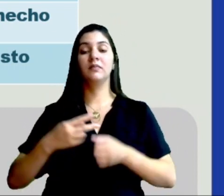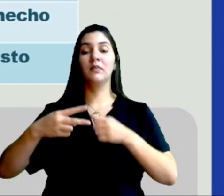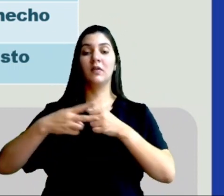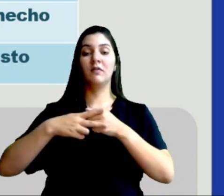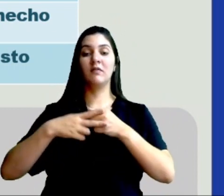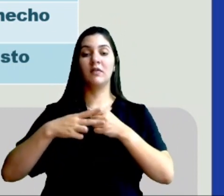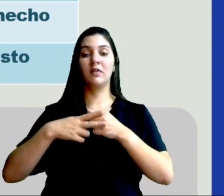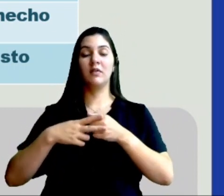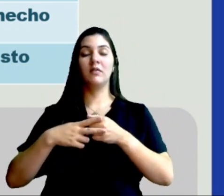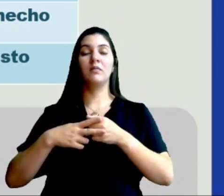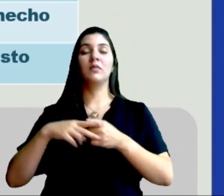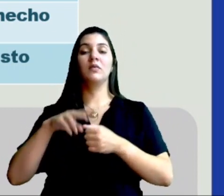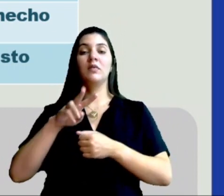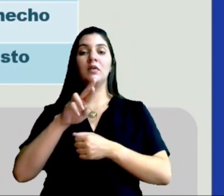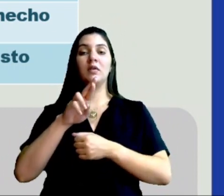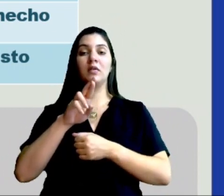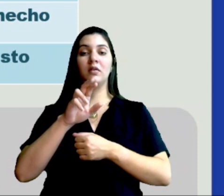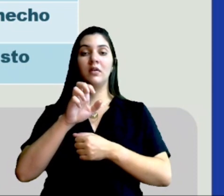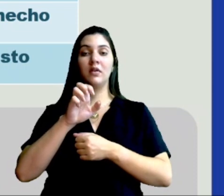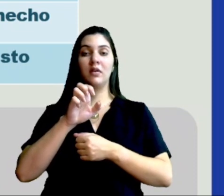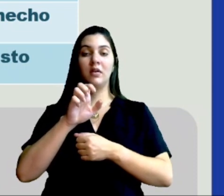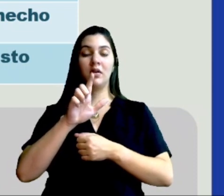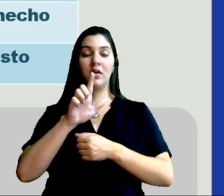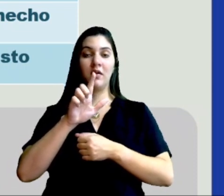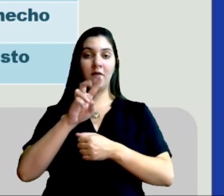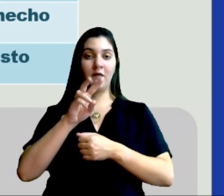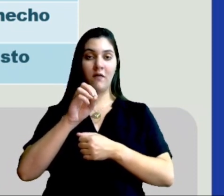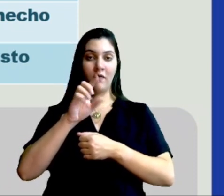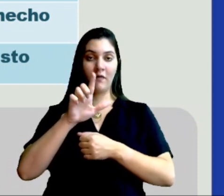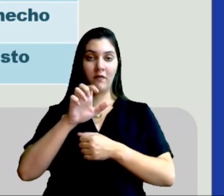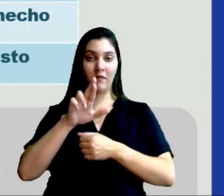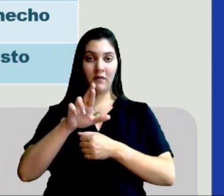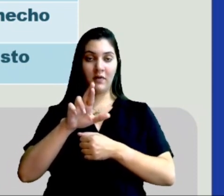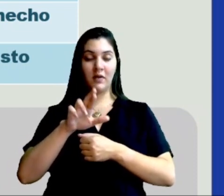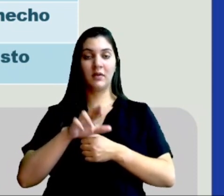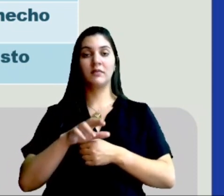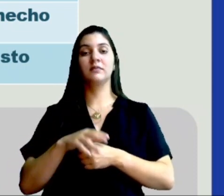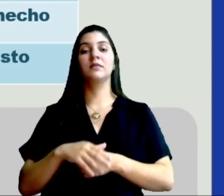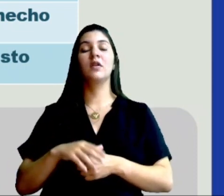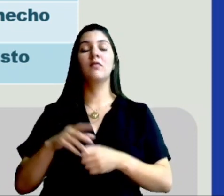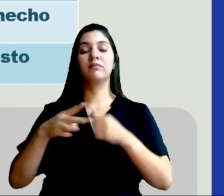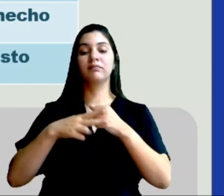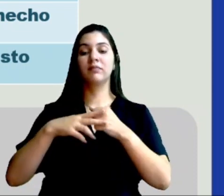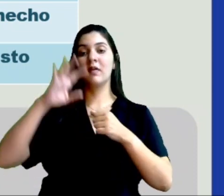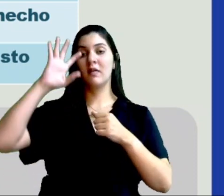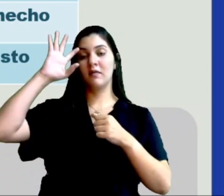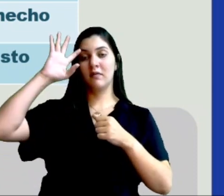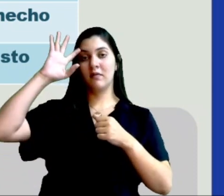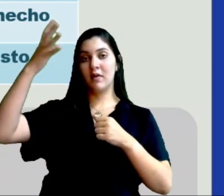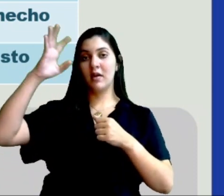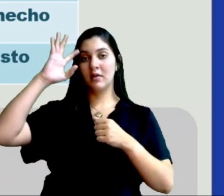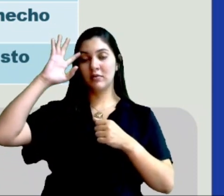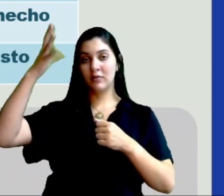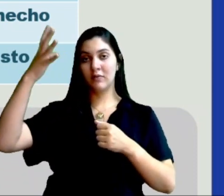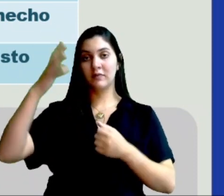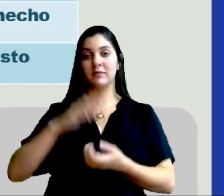Verbo revolver, revuelto. O verbo resolver,